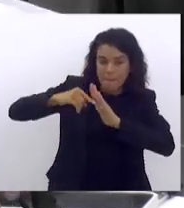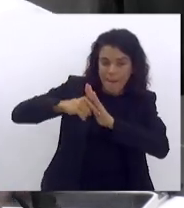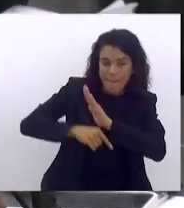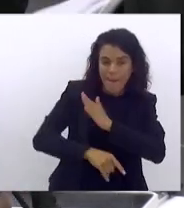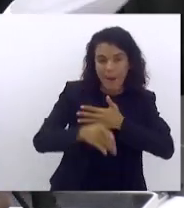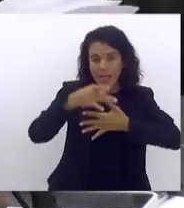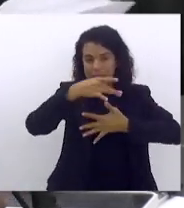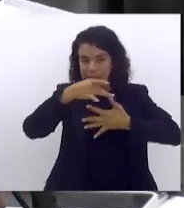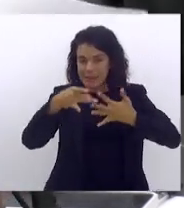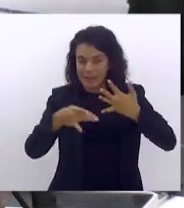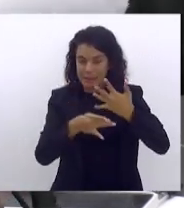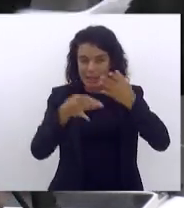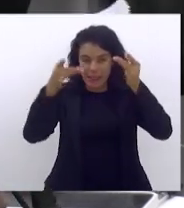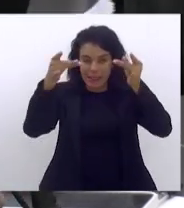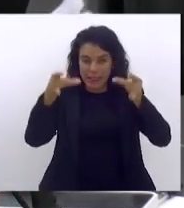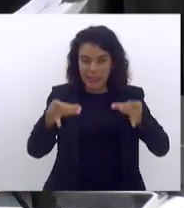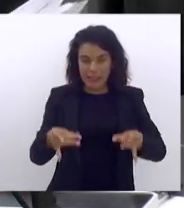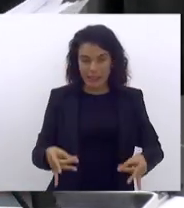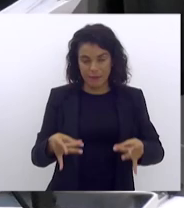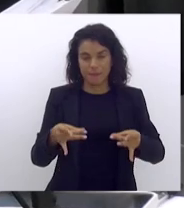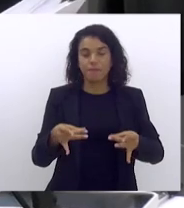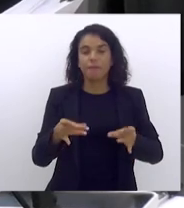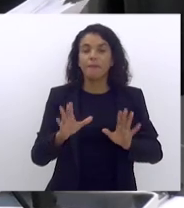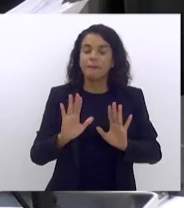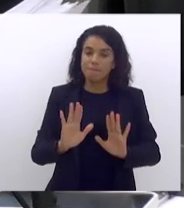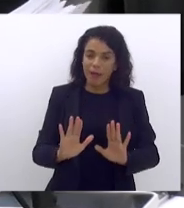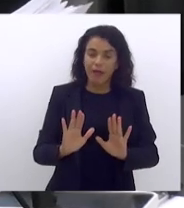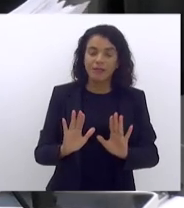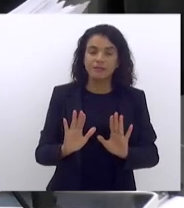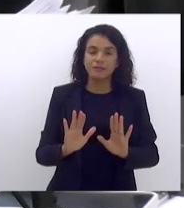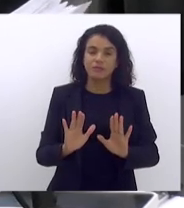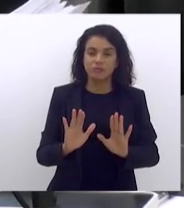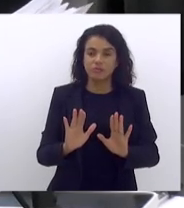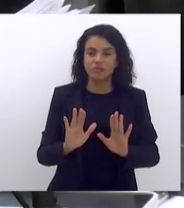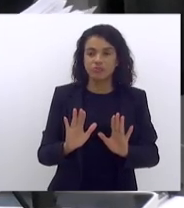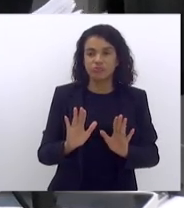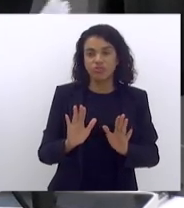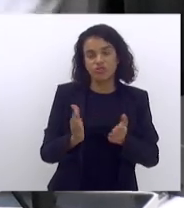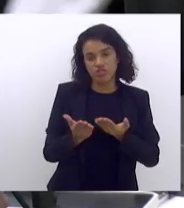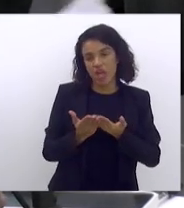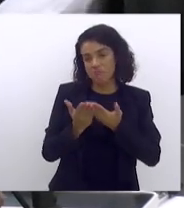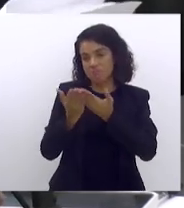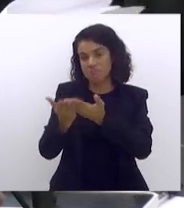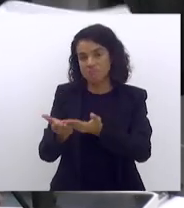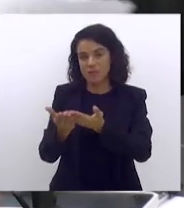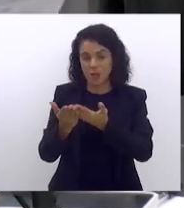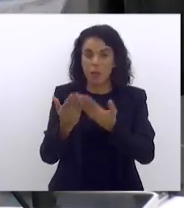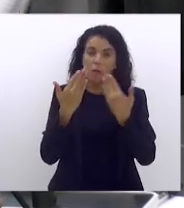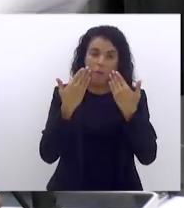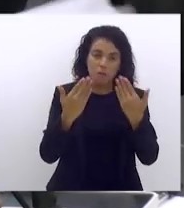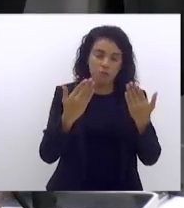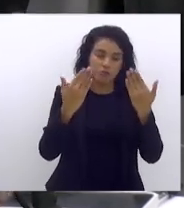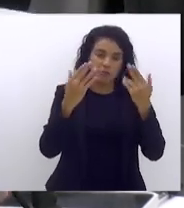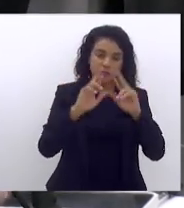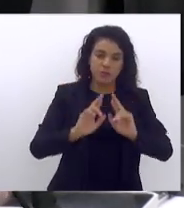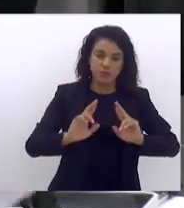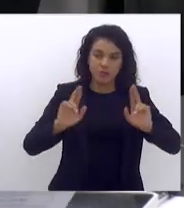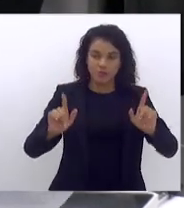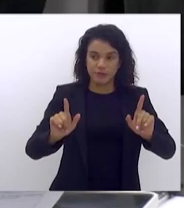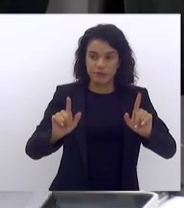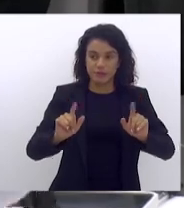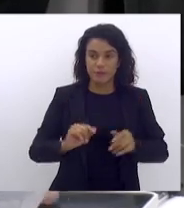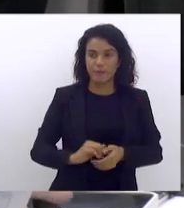do PL apontado por Vossa Excelência ao deputado Anderson, mas de antemão já apresento essas diferenciações. Fazer